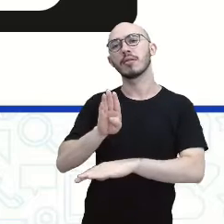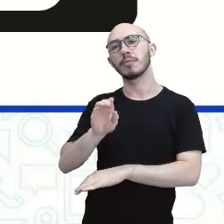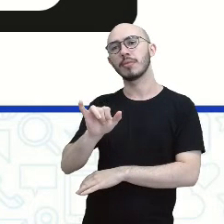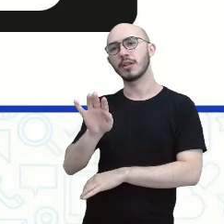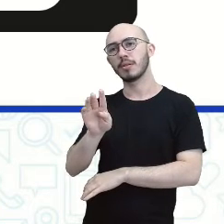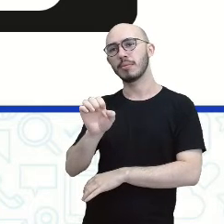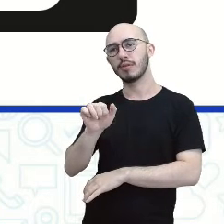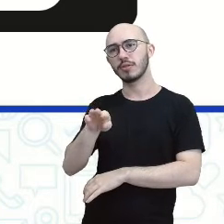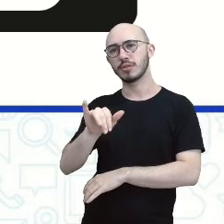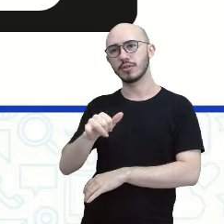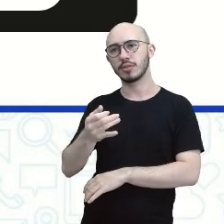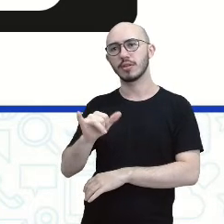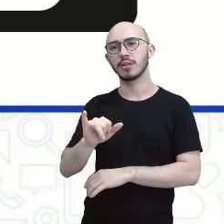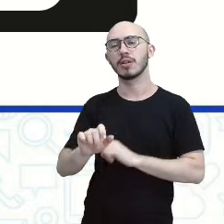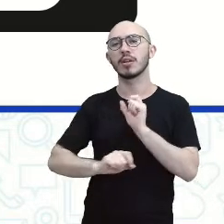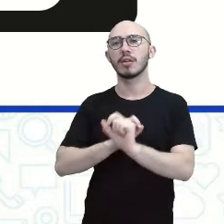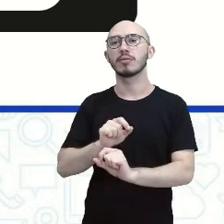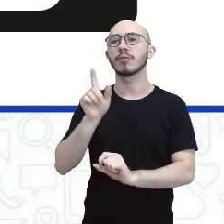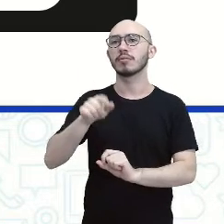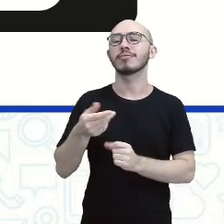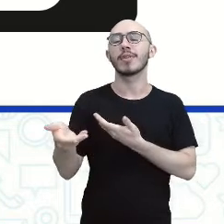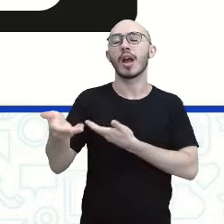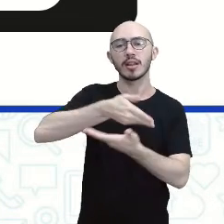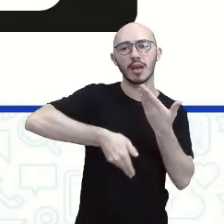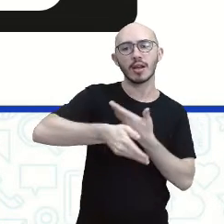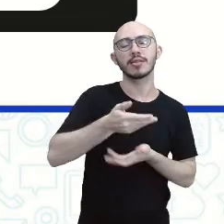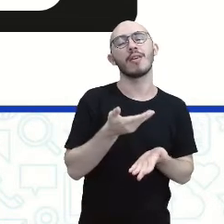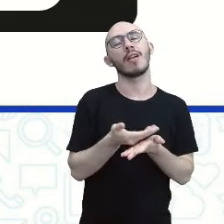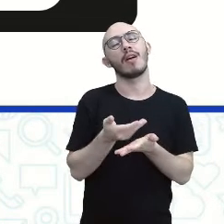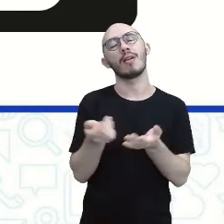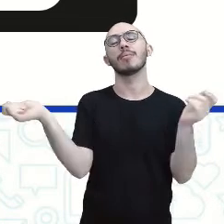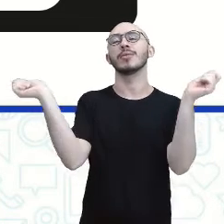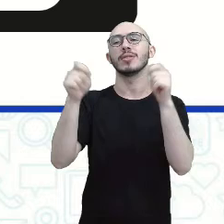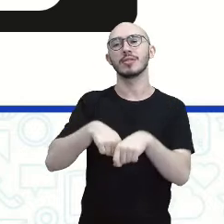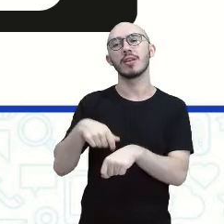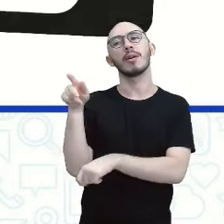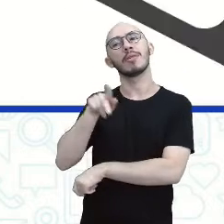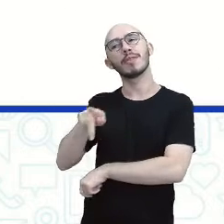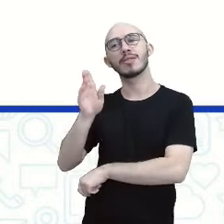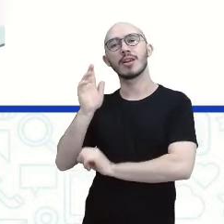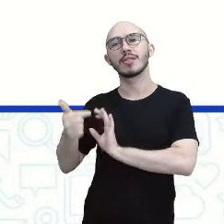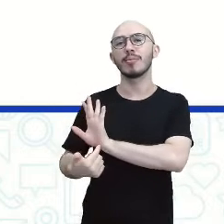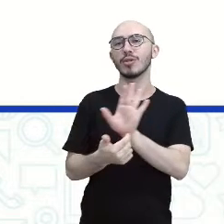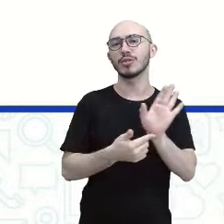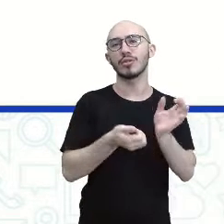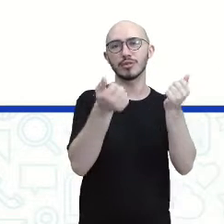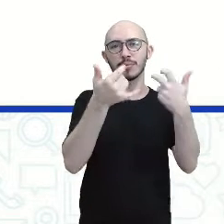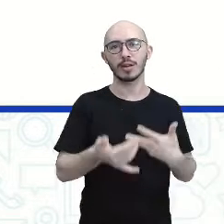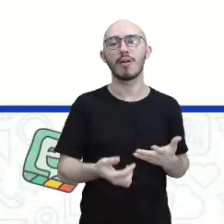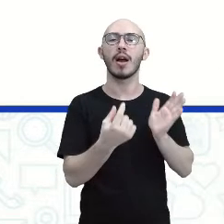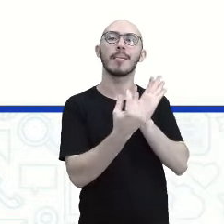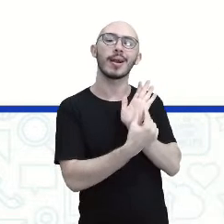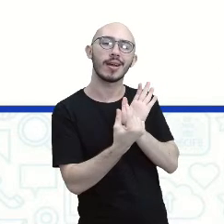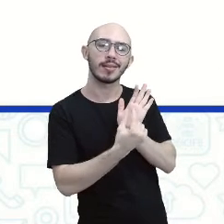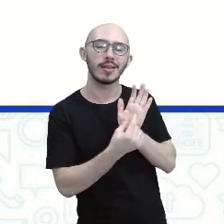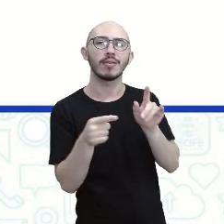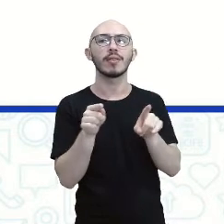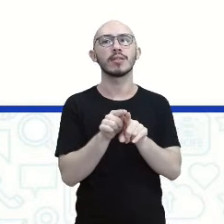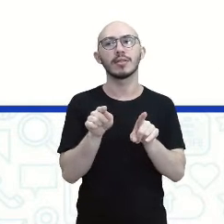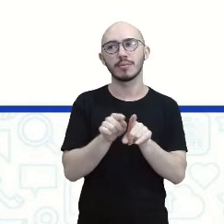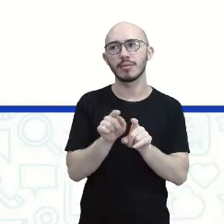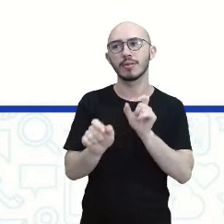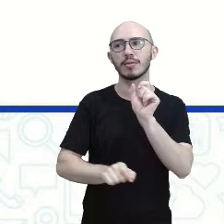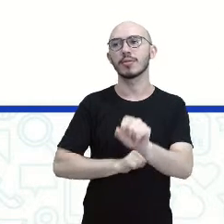formato digital, tem a possibilidade de você interagir conosco, tá certo? Como a professora Briane trouxe, seja no aplicativo e seja